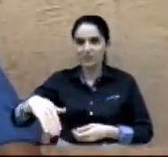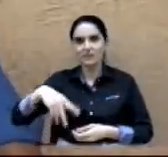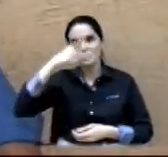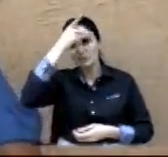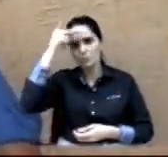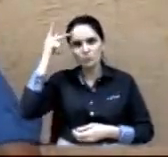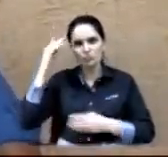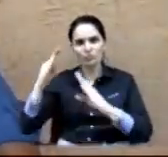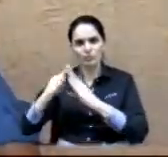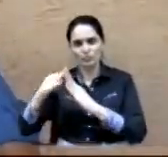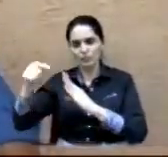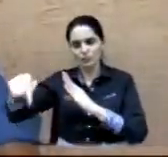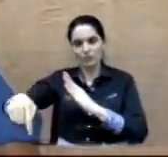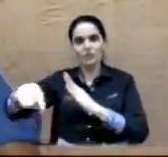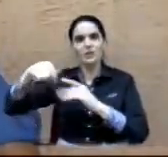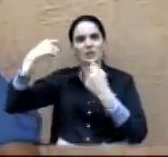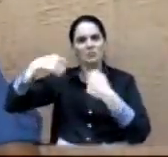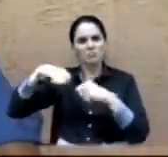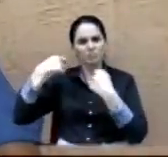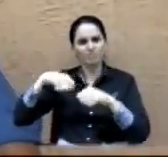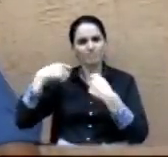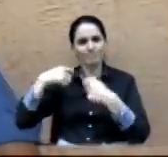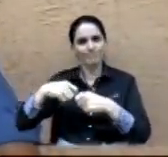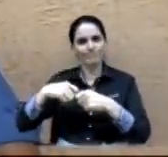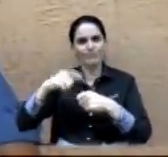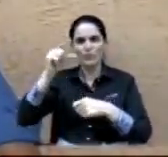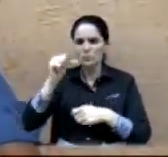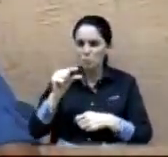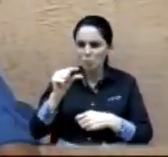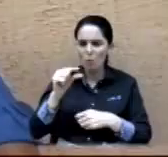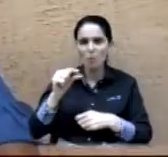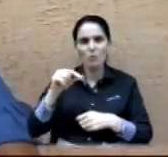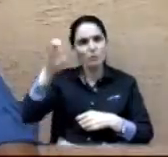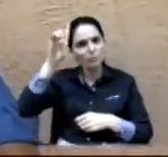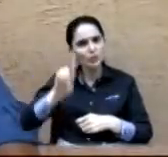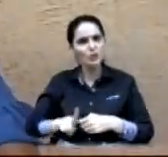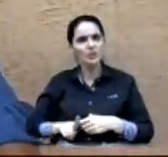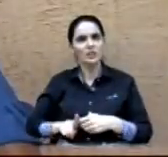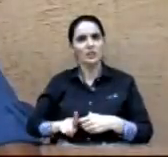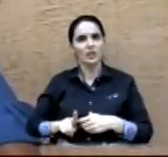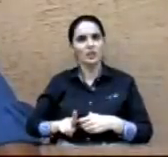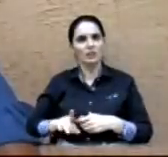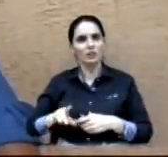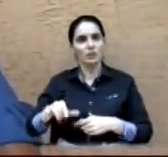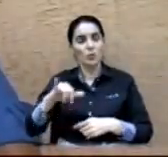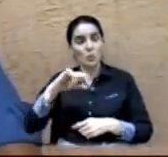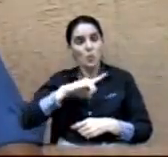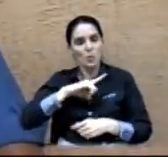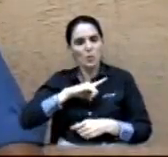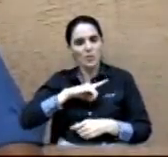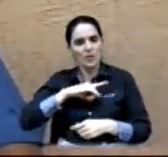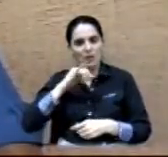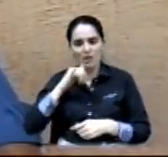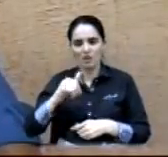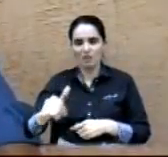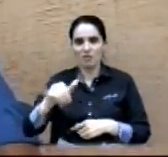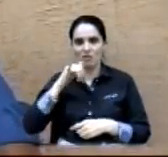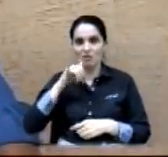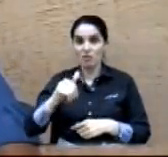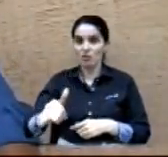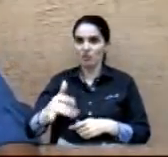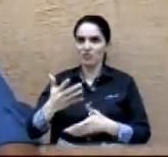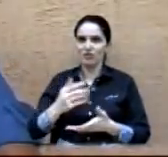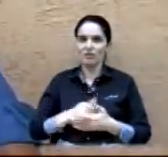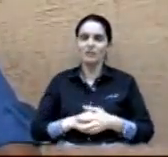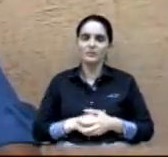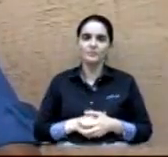estão ali realmente precisando do mínimo, que é um direito da gente, né? Energia, não temos a energia elétrica.